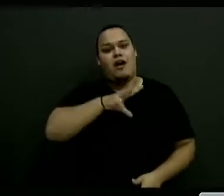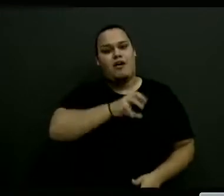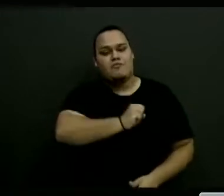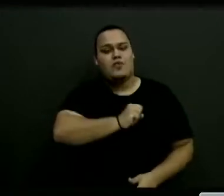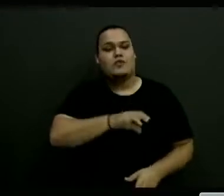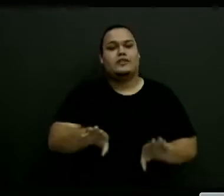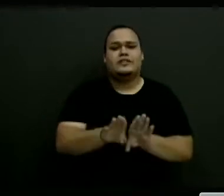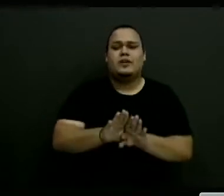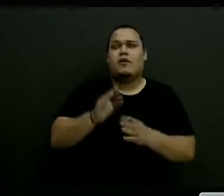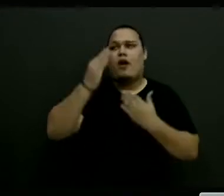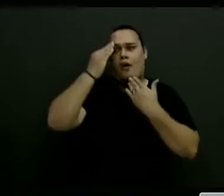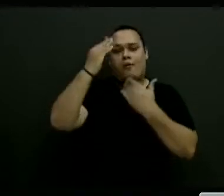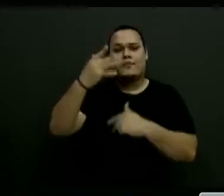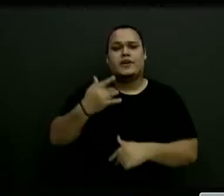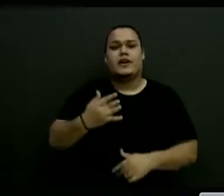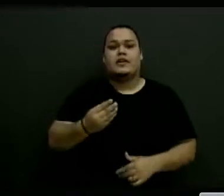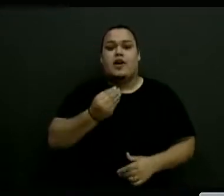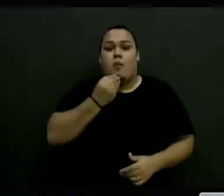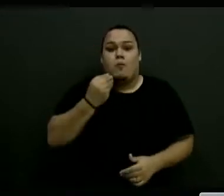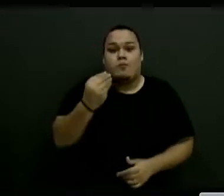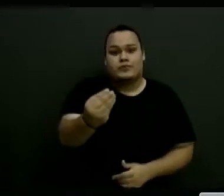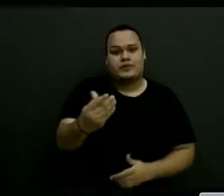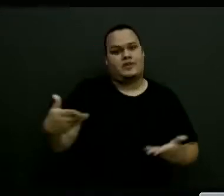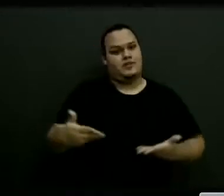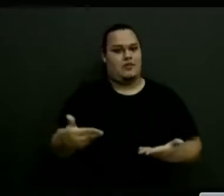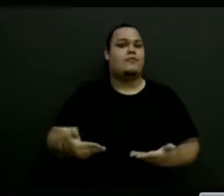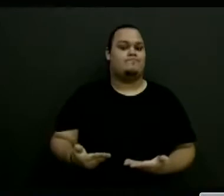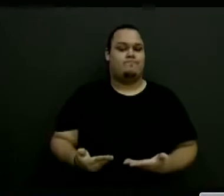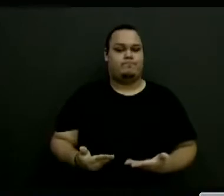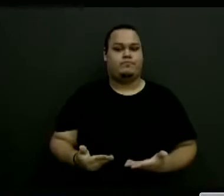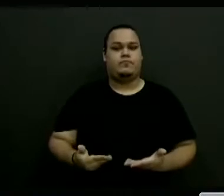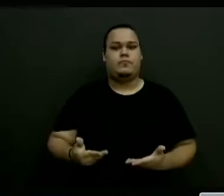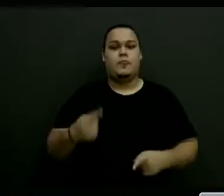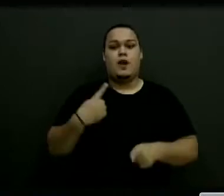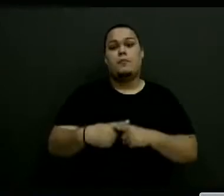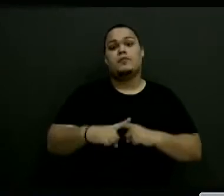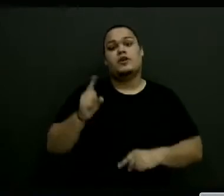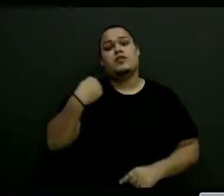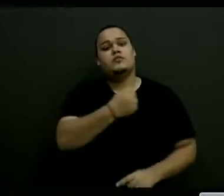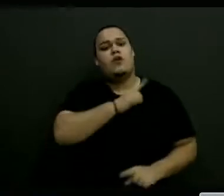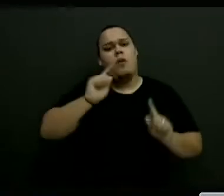Mas vamos ver isso nessa oportunidade. O que fez Jesus ser forte?